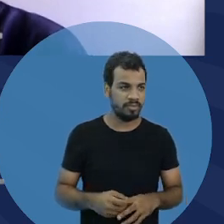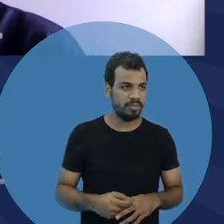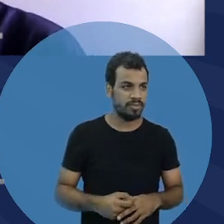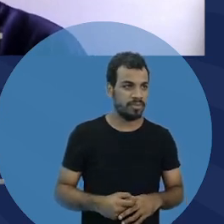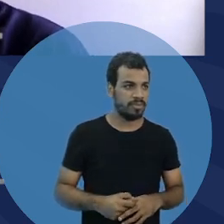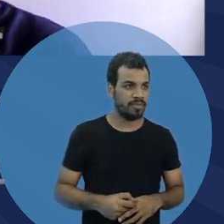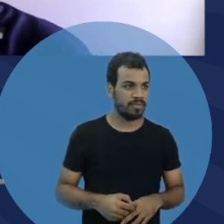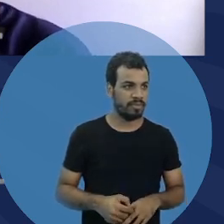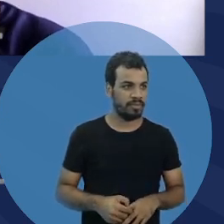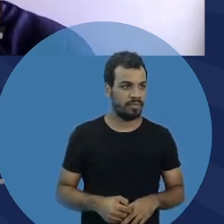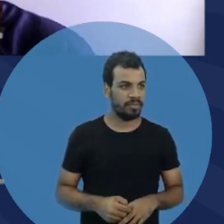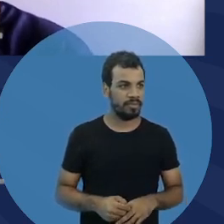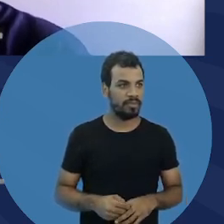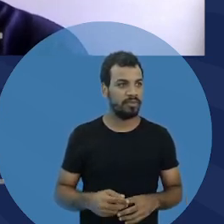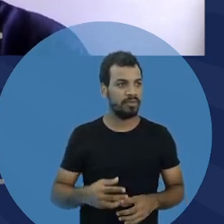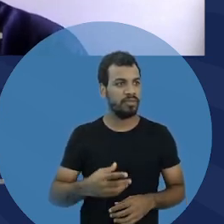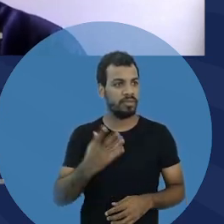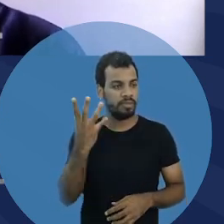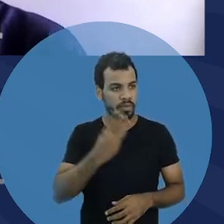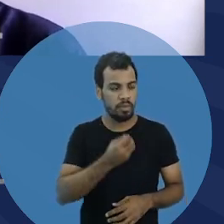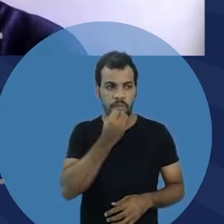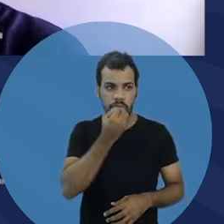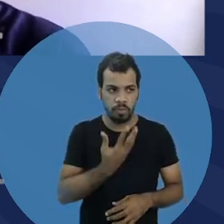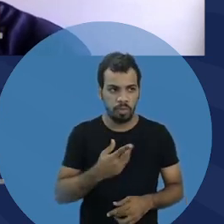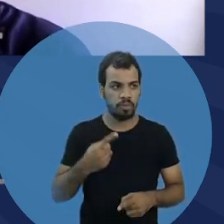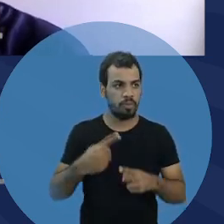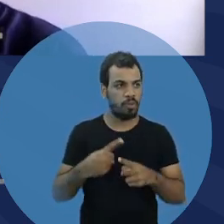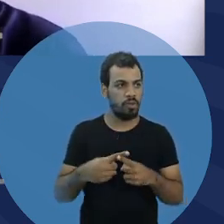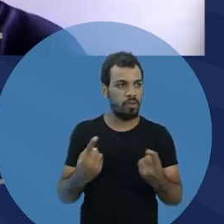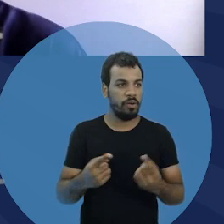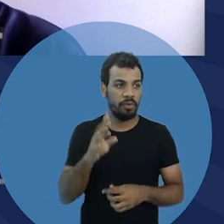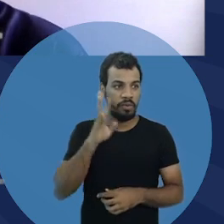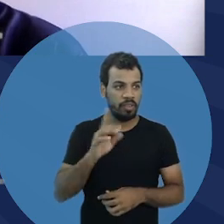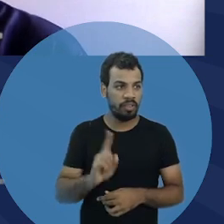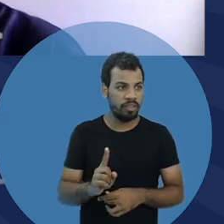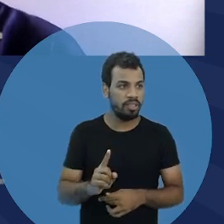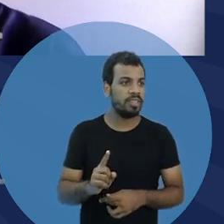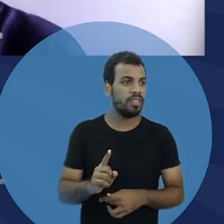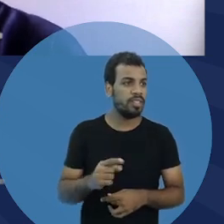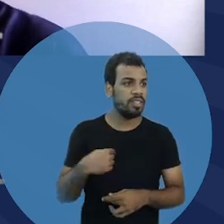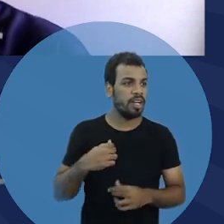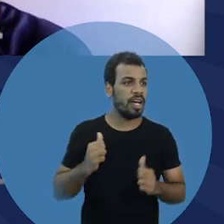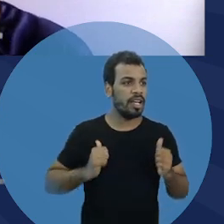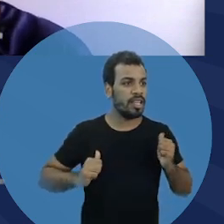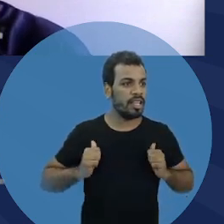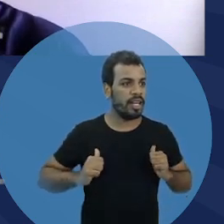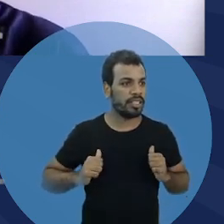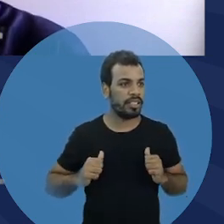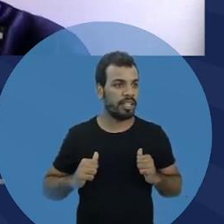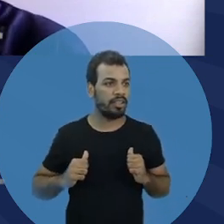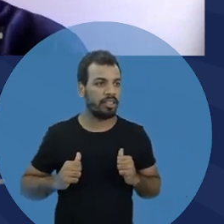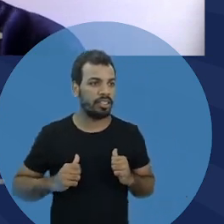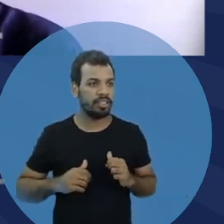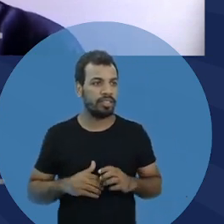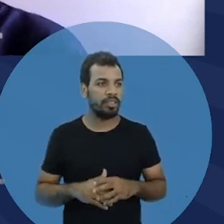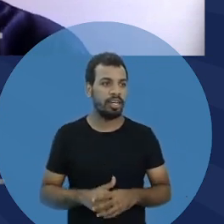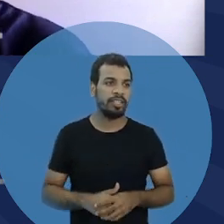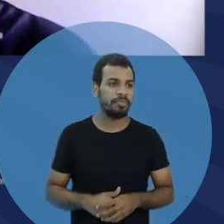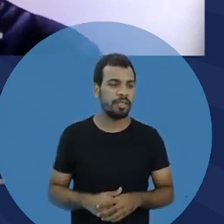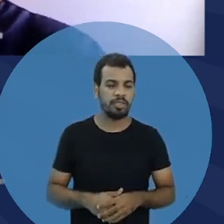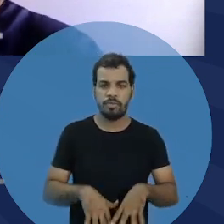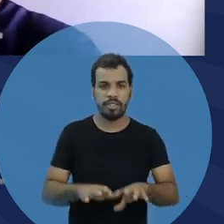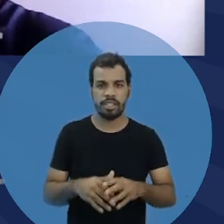Bela não, você é muito humilde, porque não ficou muito legal não, viu? Porque eu estou muito ansiosa.